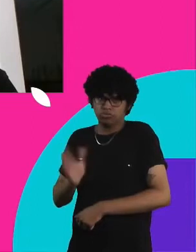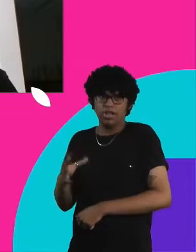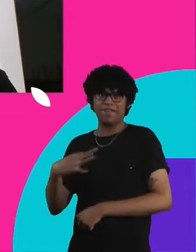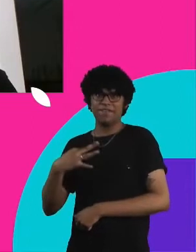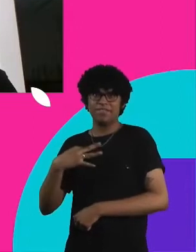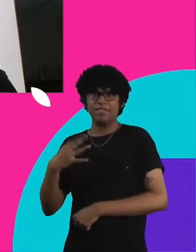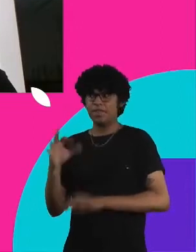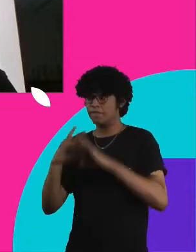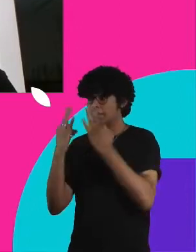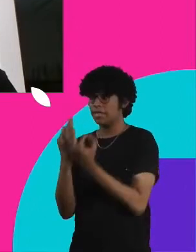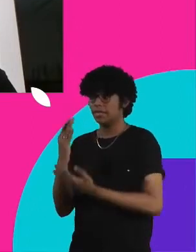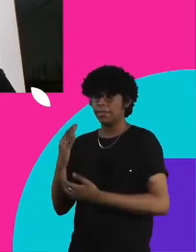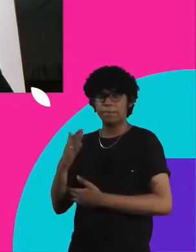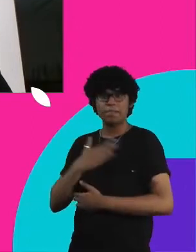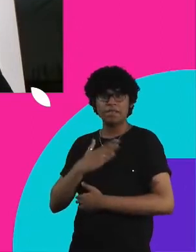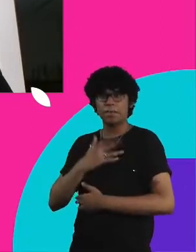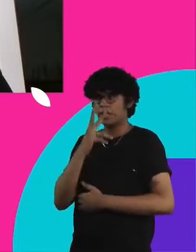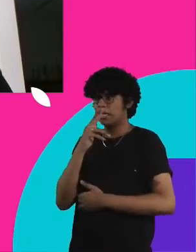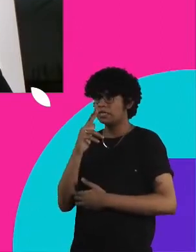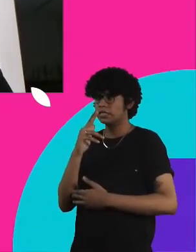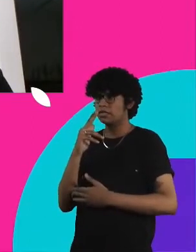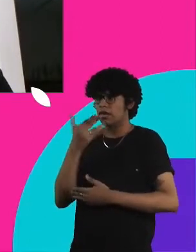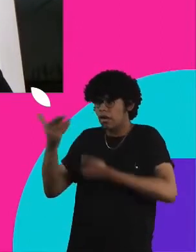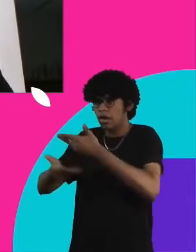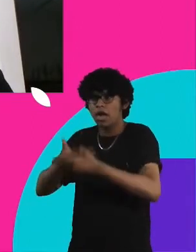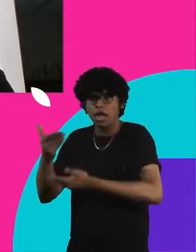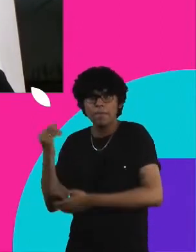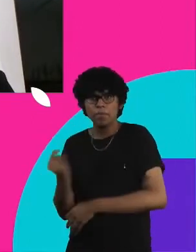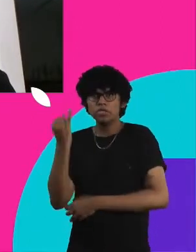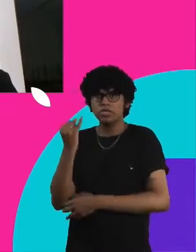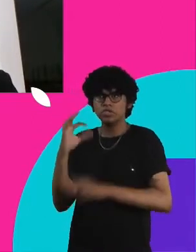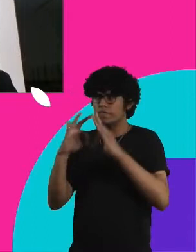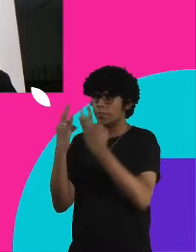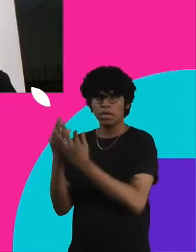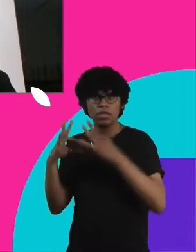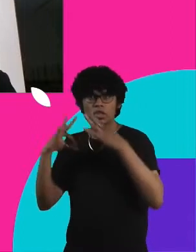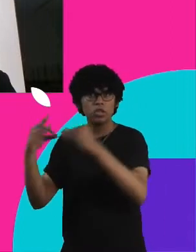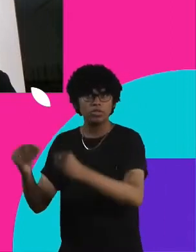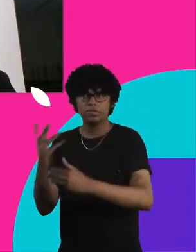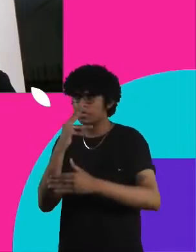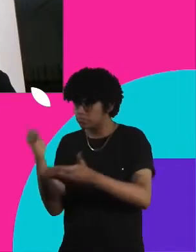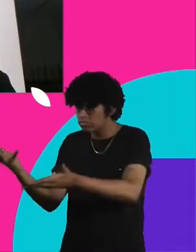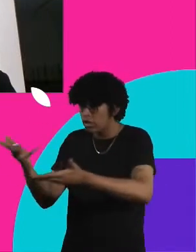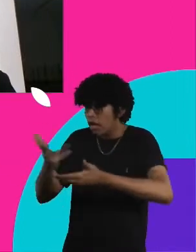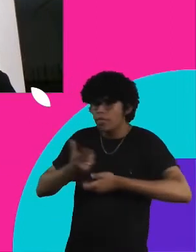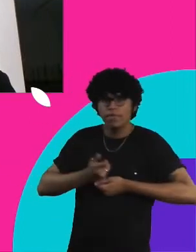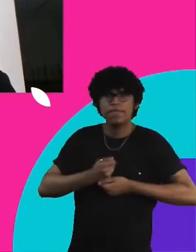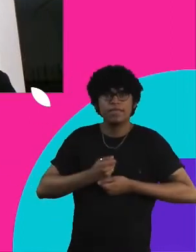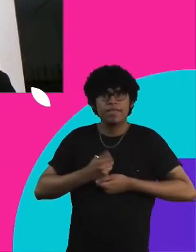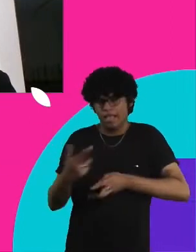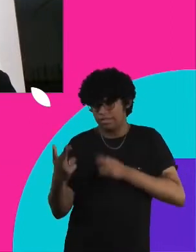outro importa. E importar no sentido de trazer para dentro, né? Quando você se importa com alguém é quando você traz para si a responsabilidade,